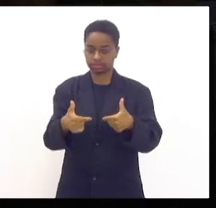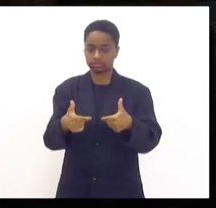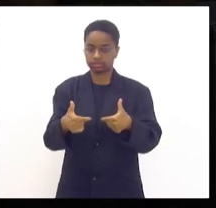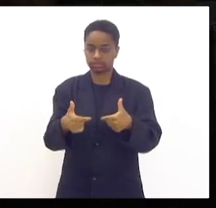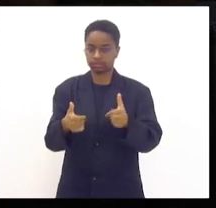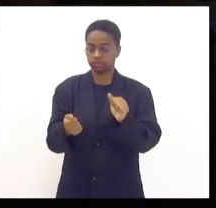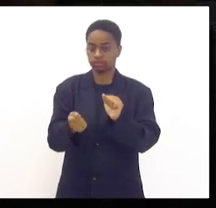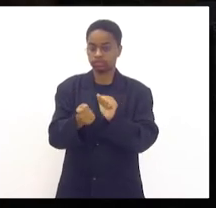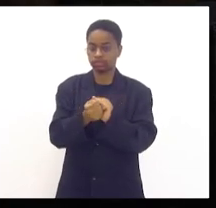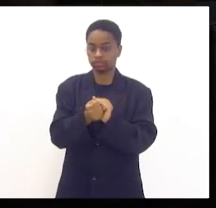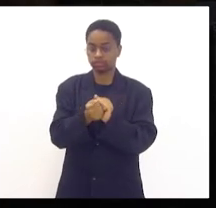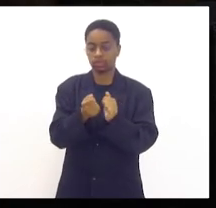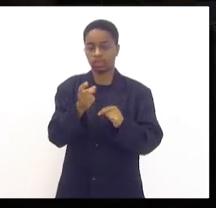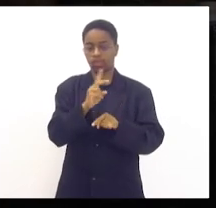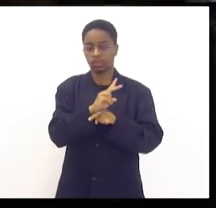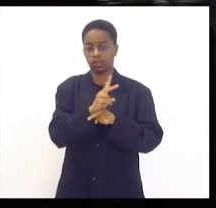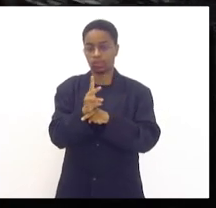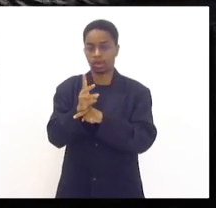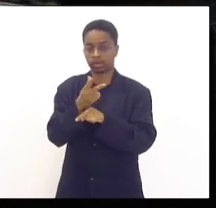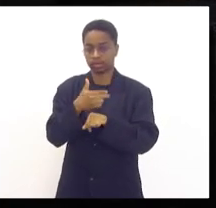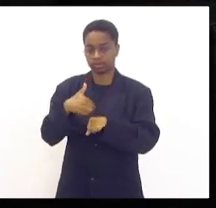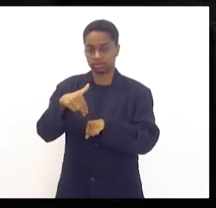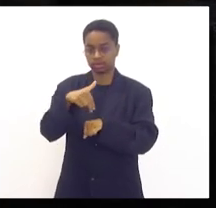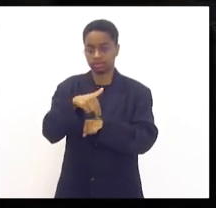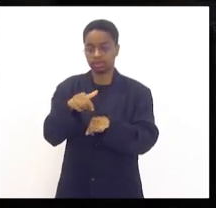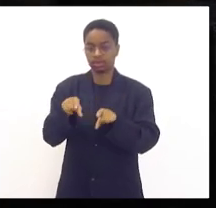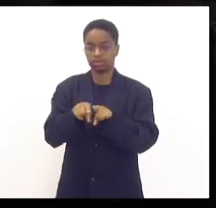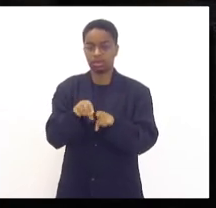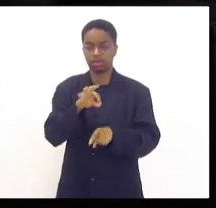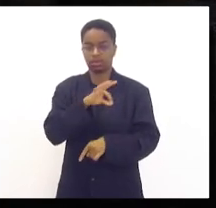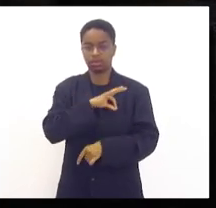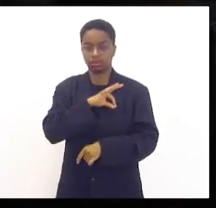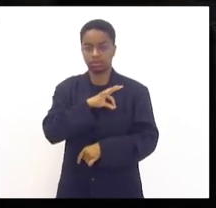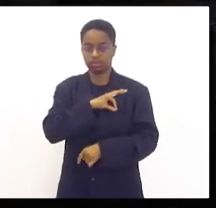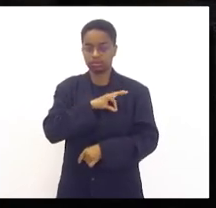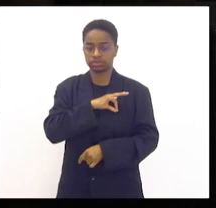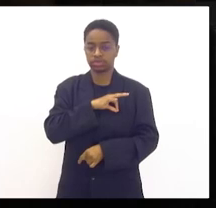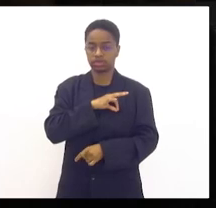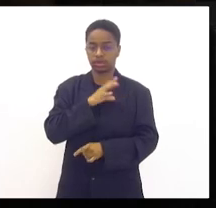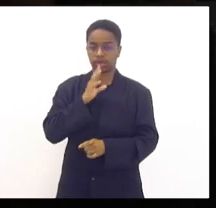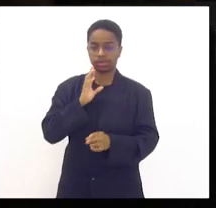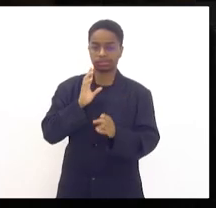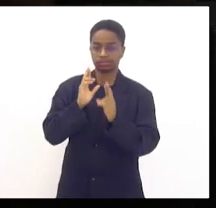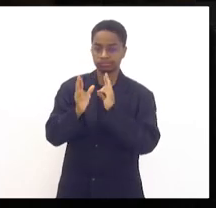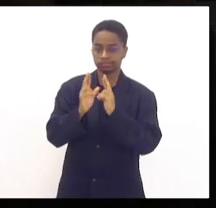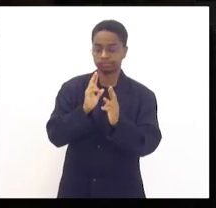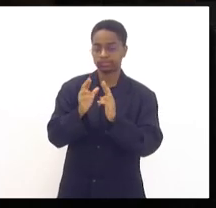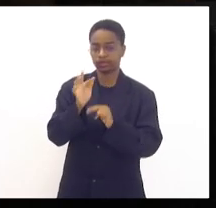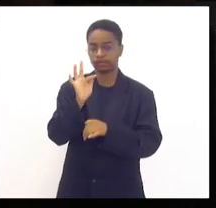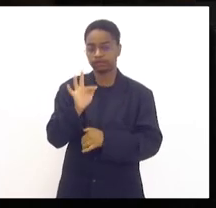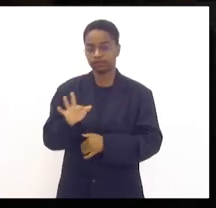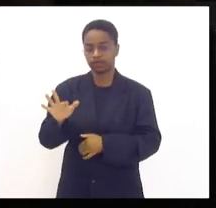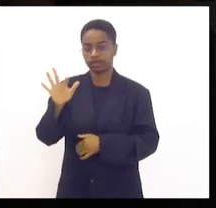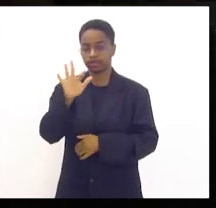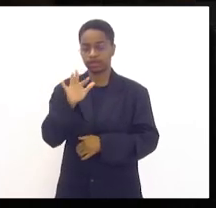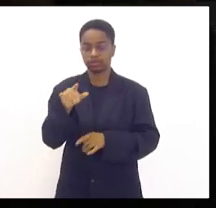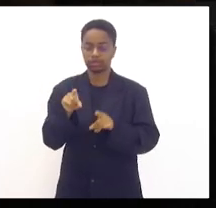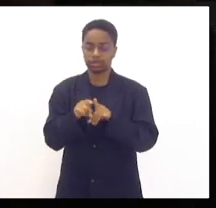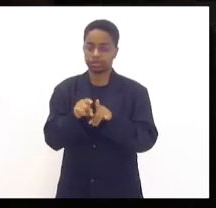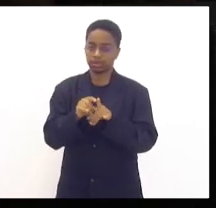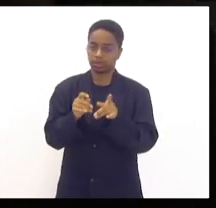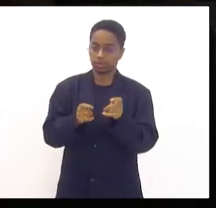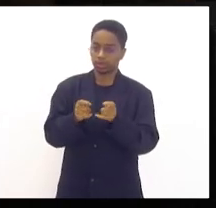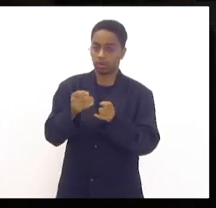Guarda Nacional, a Polícia Rodoviária Federal, sob o comando,